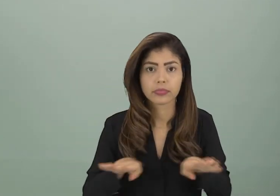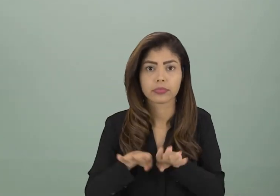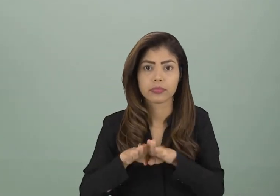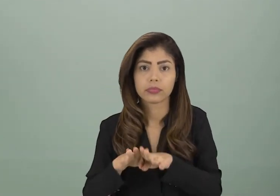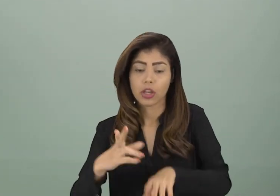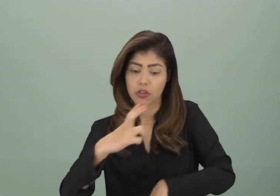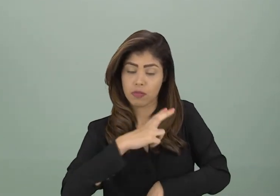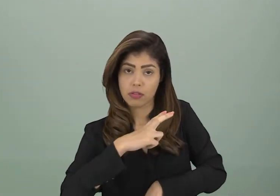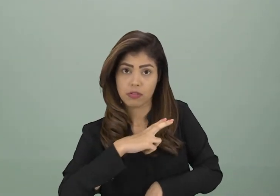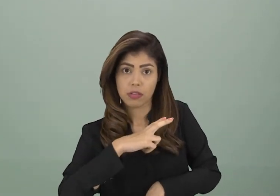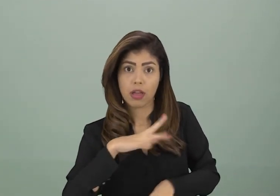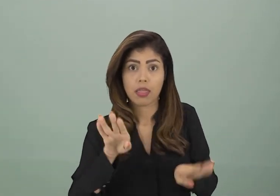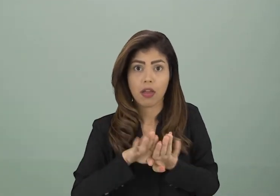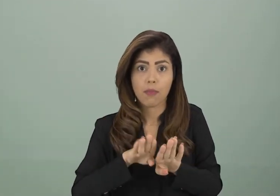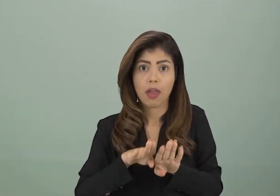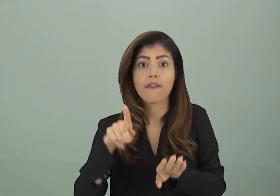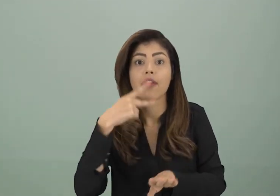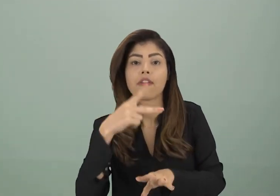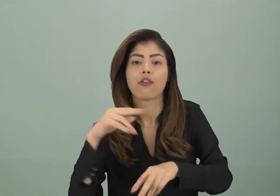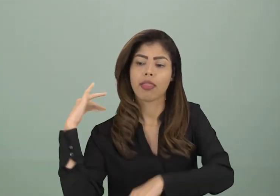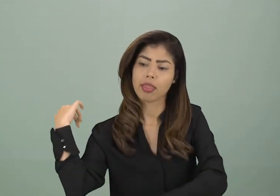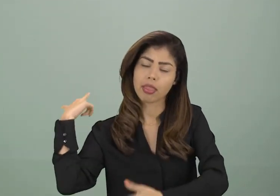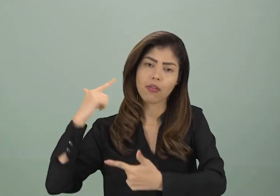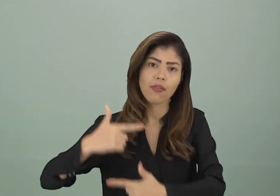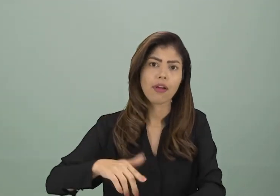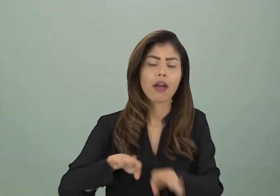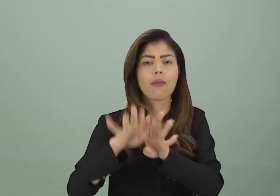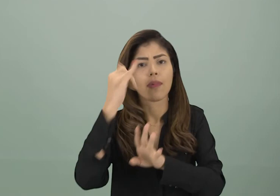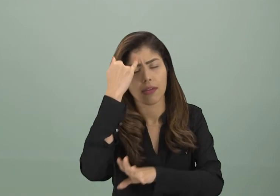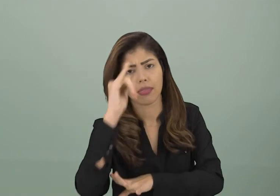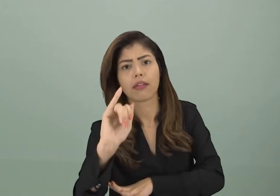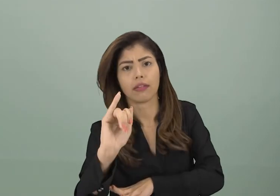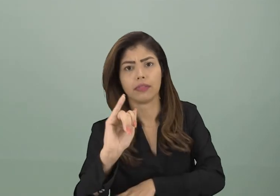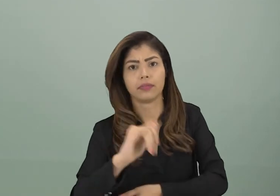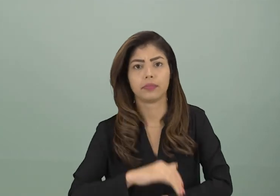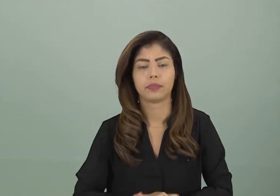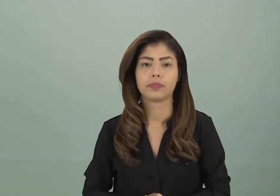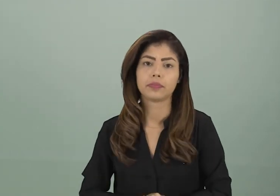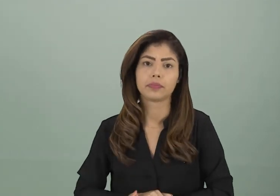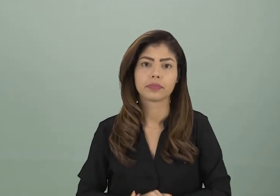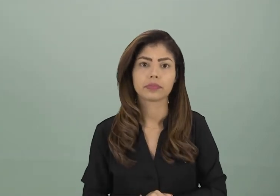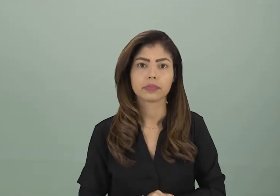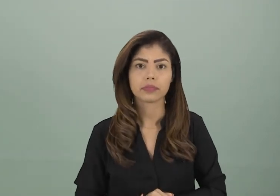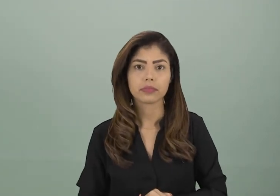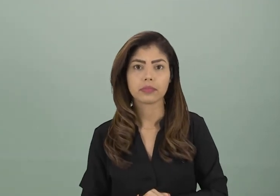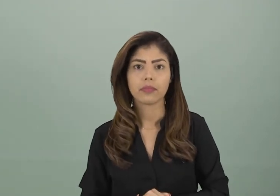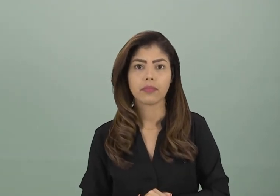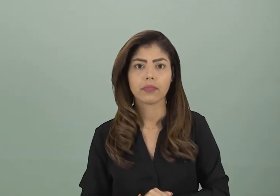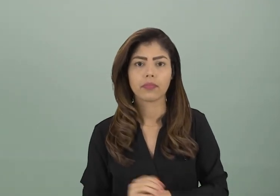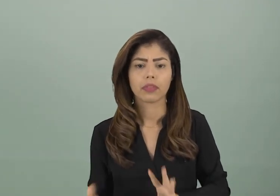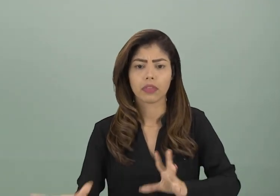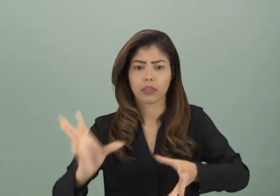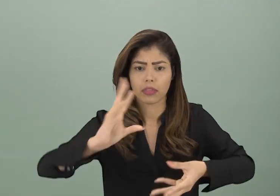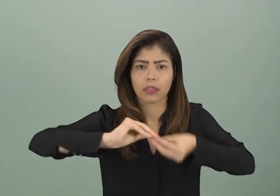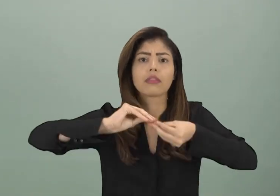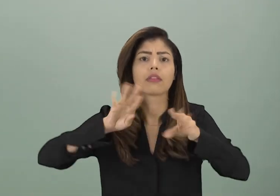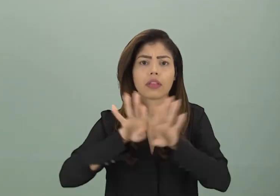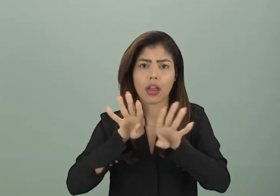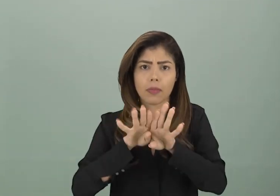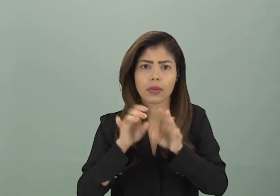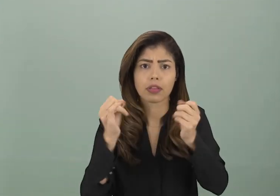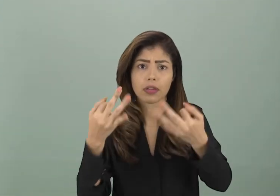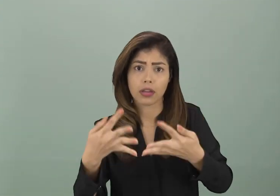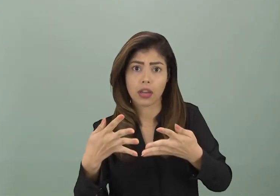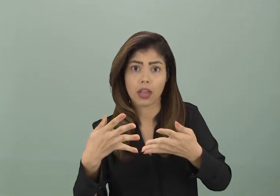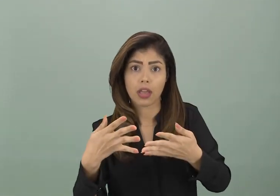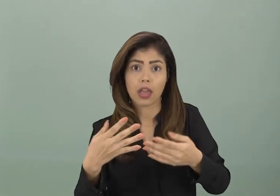e elaborava o quê? Uma teoria, uma hipótese, uma ideia. Concluindo aqui também, terminando, não